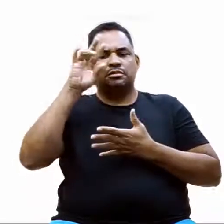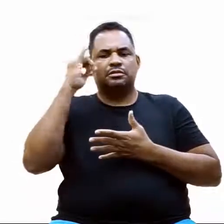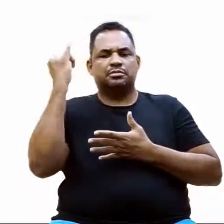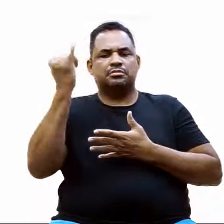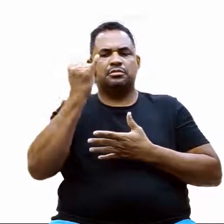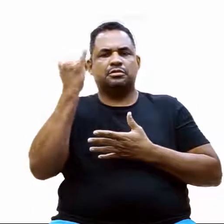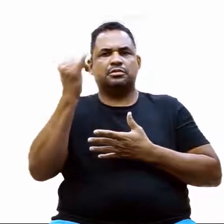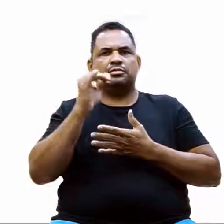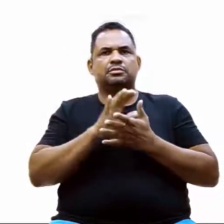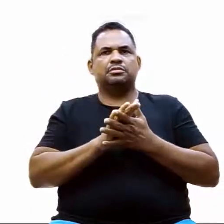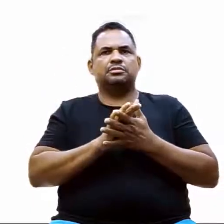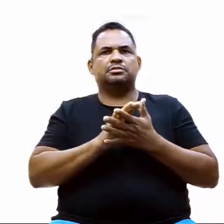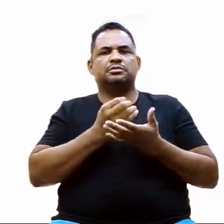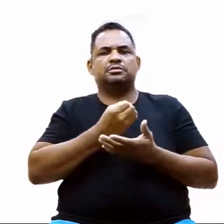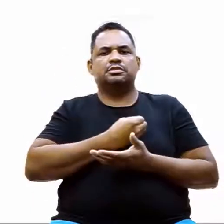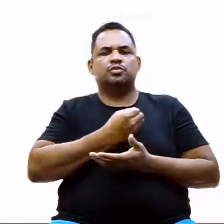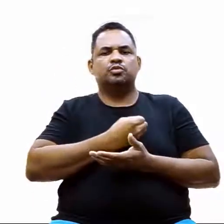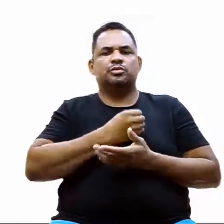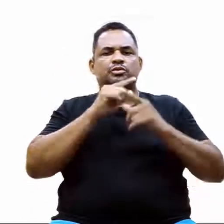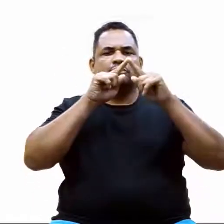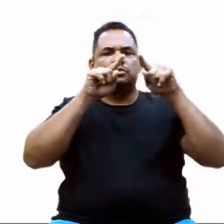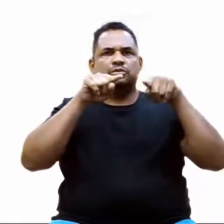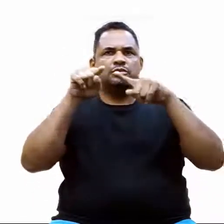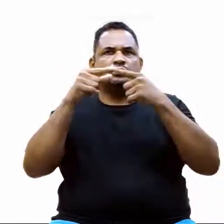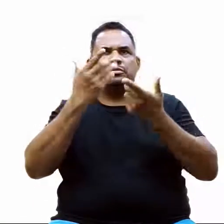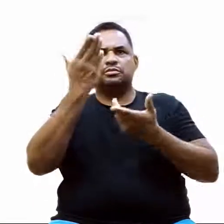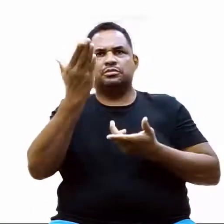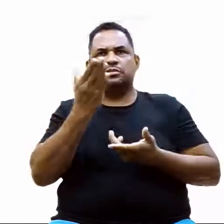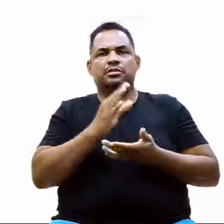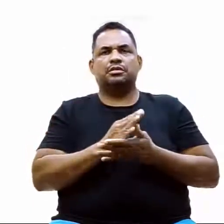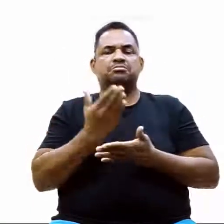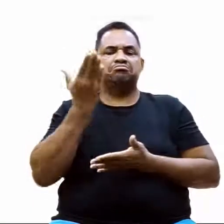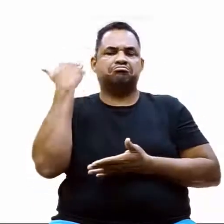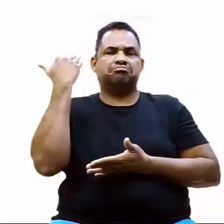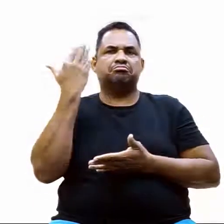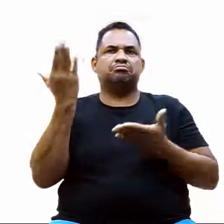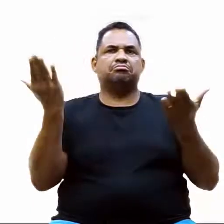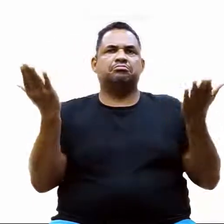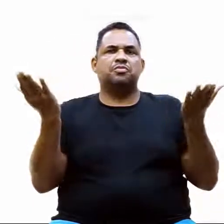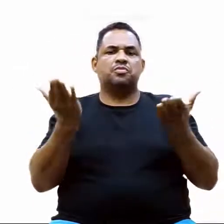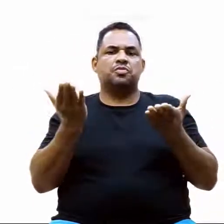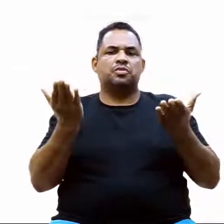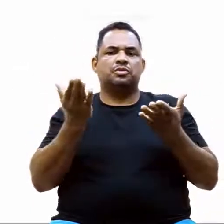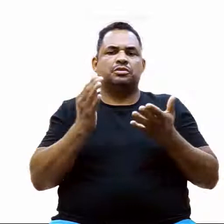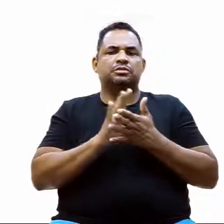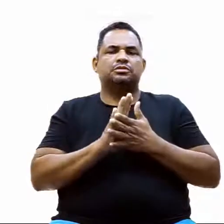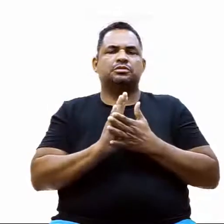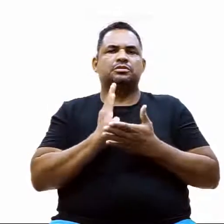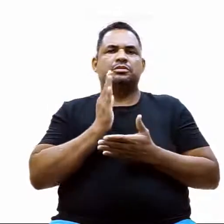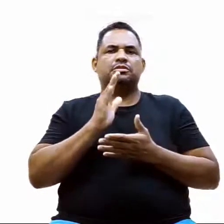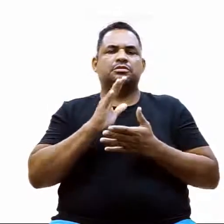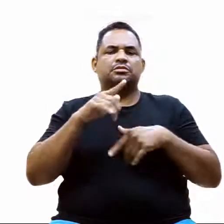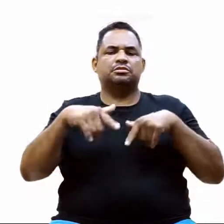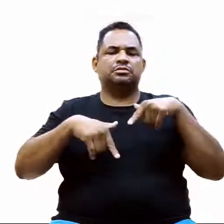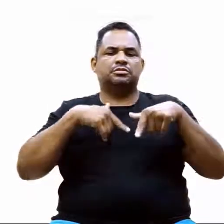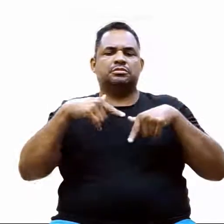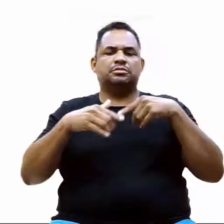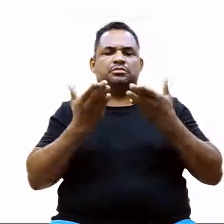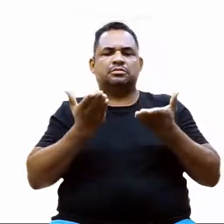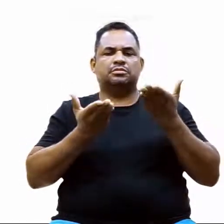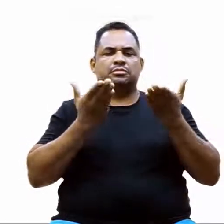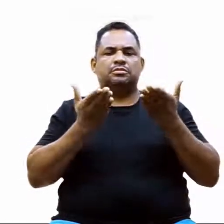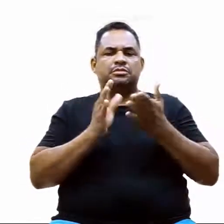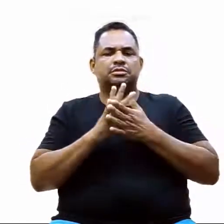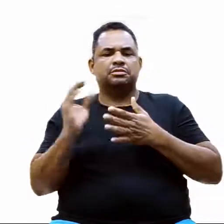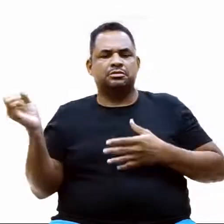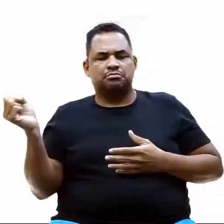Naquela época, nós tínhamos uma balança desse tipo. No entanto, atualmente, a gente já trabalha com balanças mais modernas,